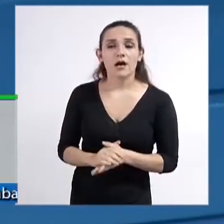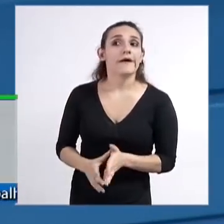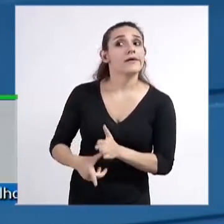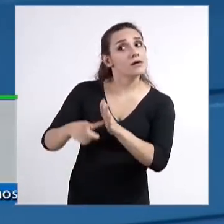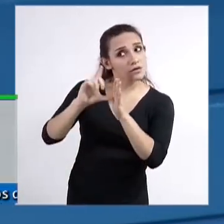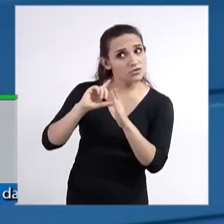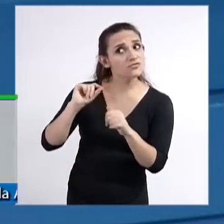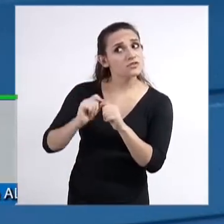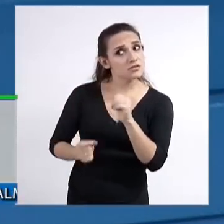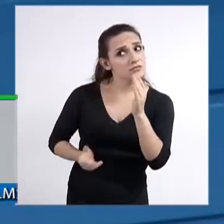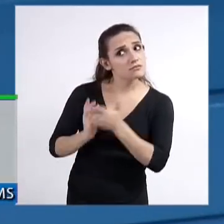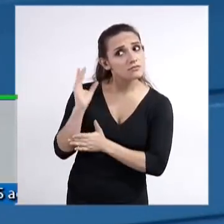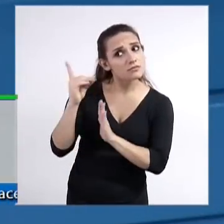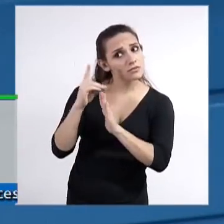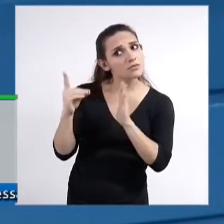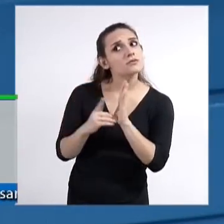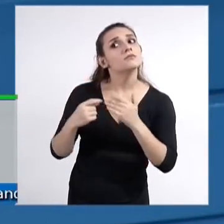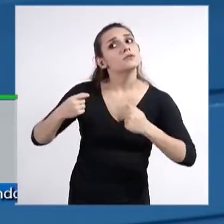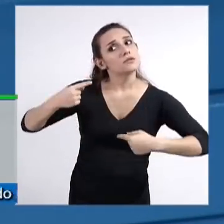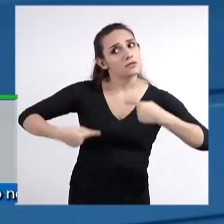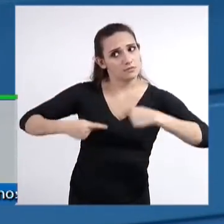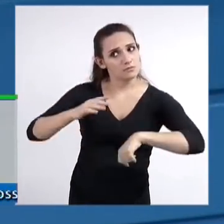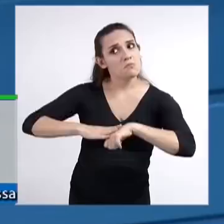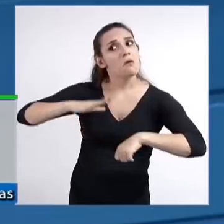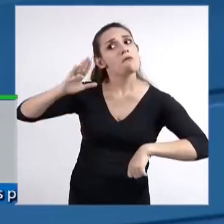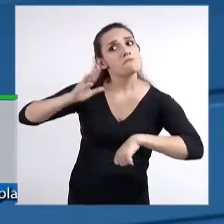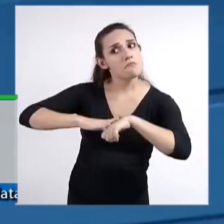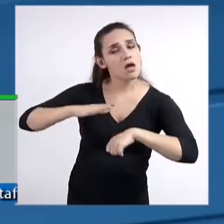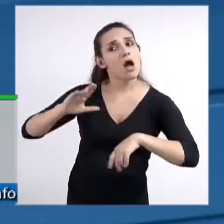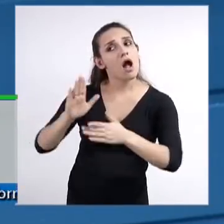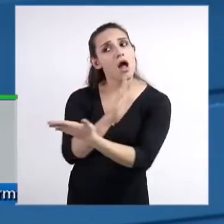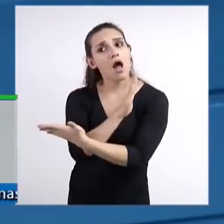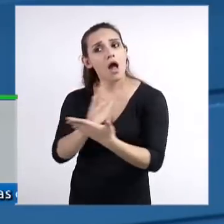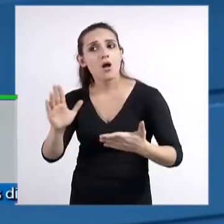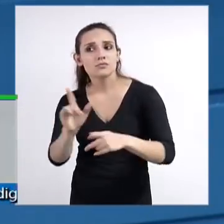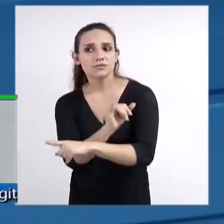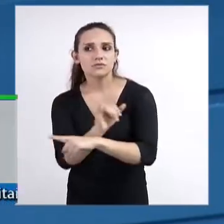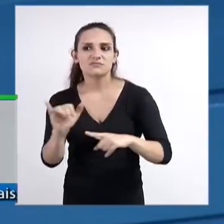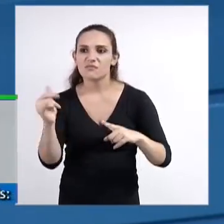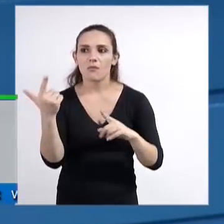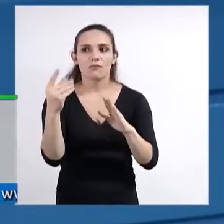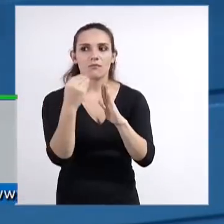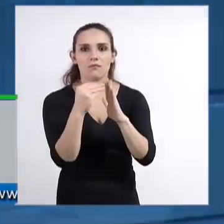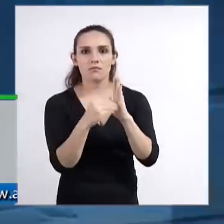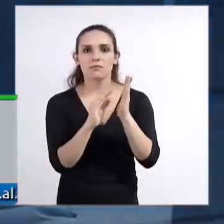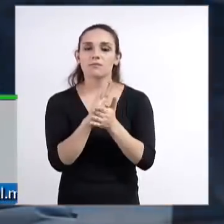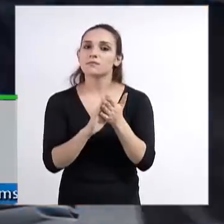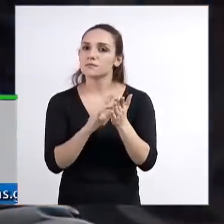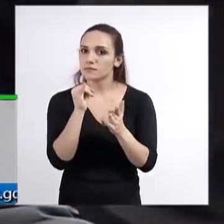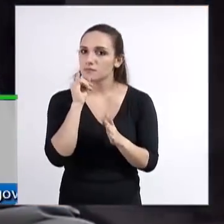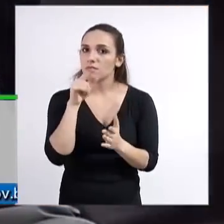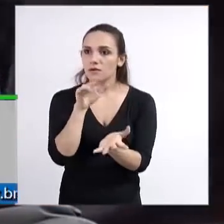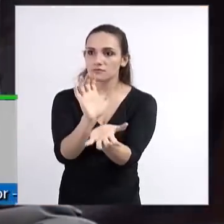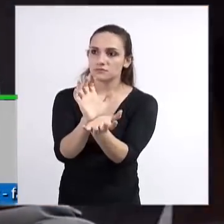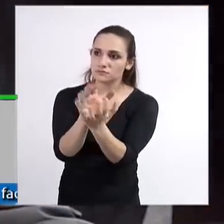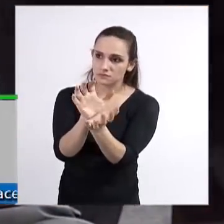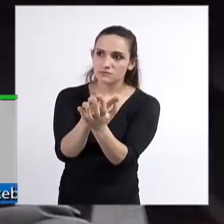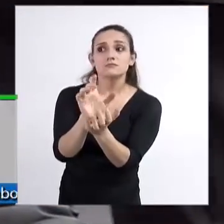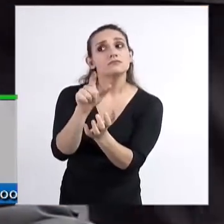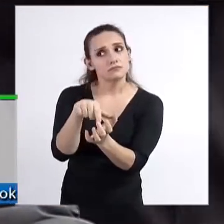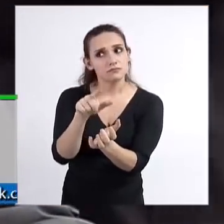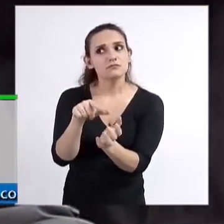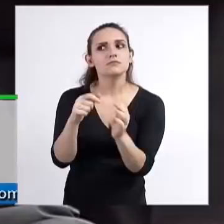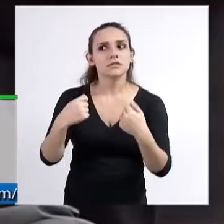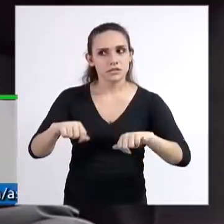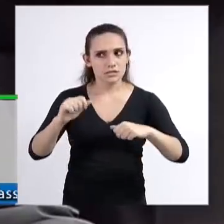fazer esse decreto, eu acho que debater mais. Algumas ações não foram incluídas lá, por exemplo, o jacaré, né, é um grande